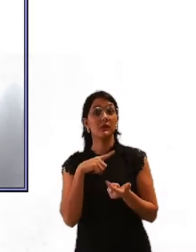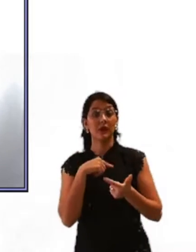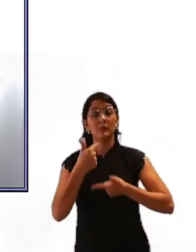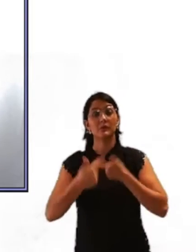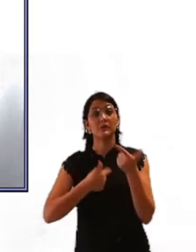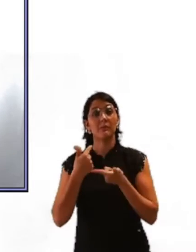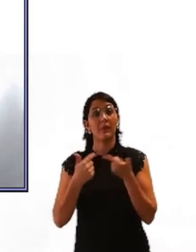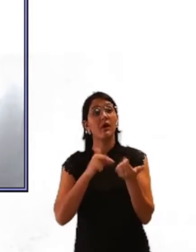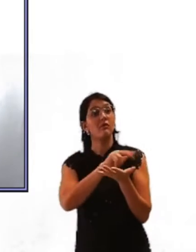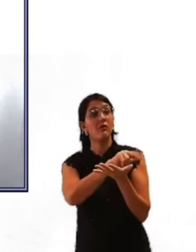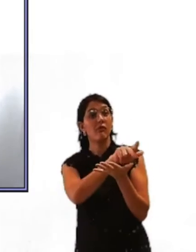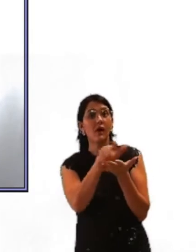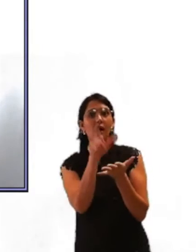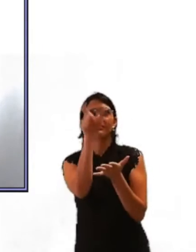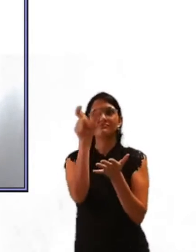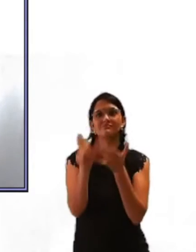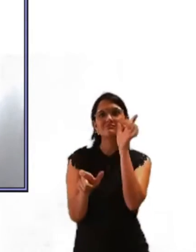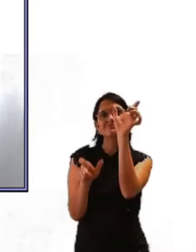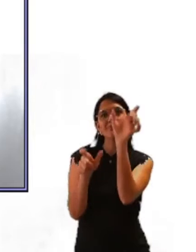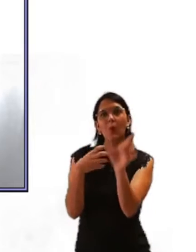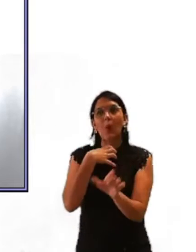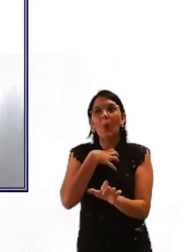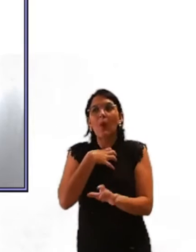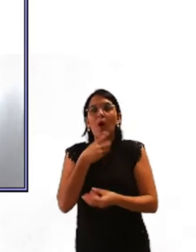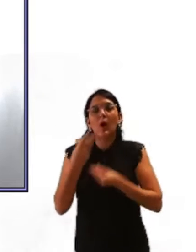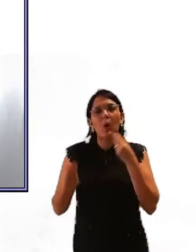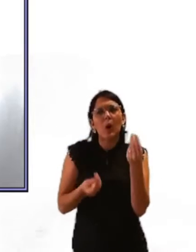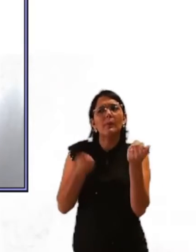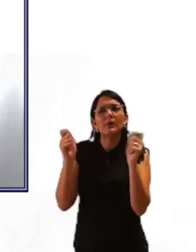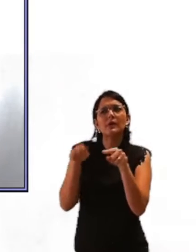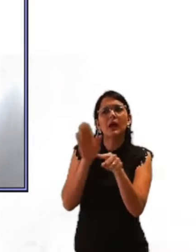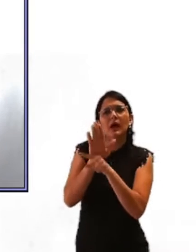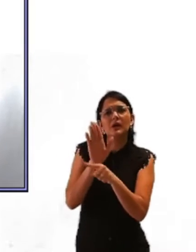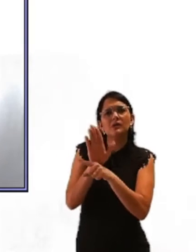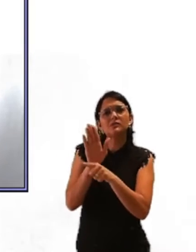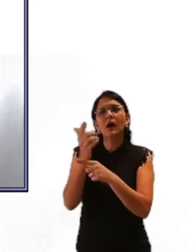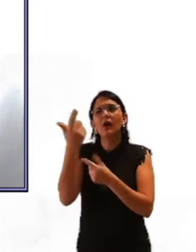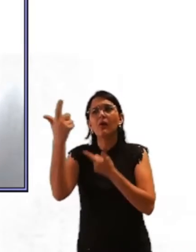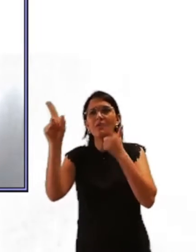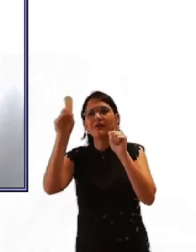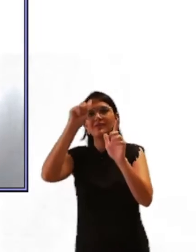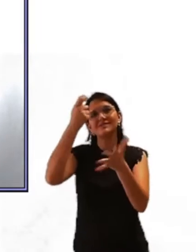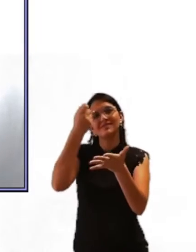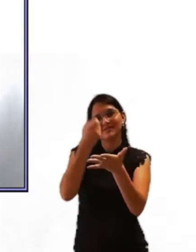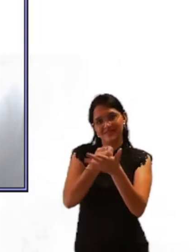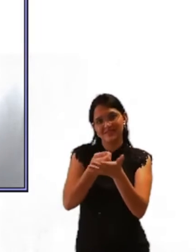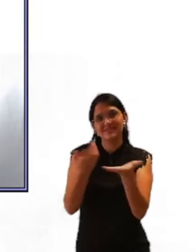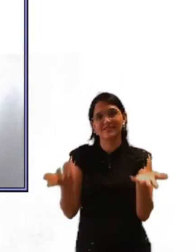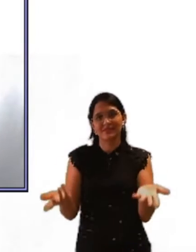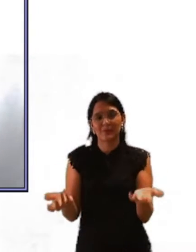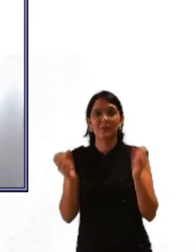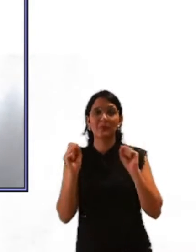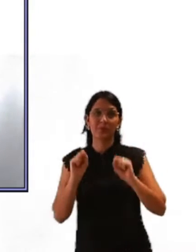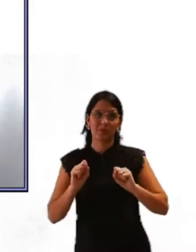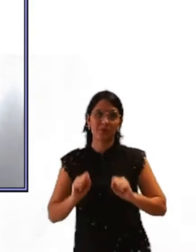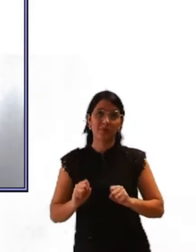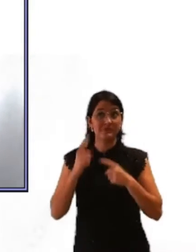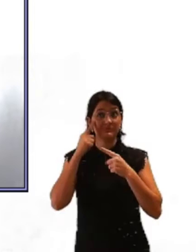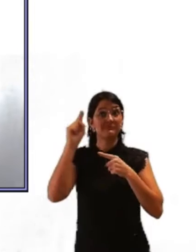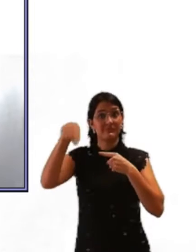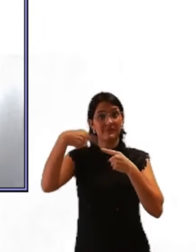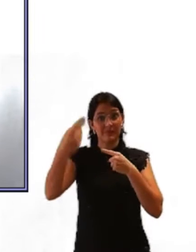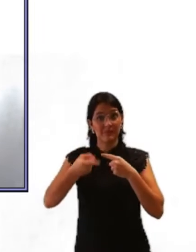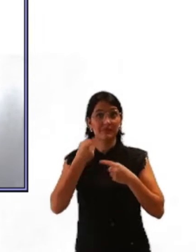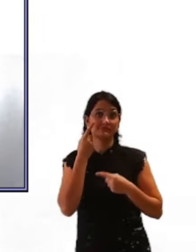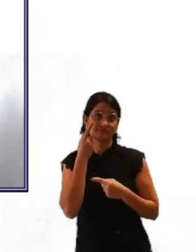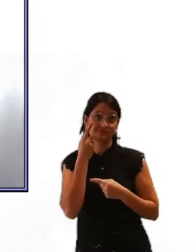do comportamento judicial como um fator extrajurídico que pode sim repercutir numa tomada de decisão. A gente vai ver um pouquinho mais à frente